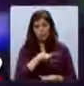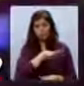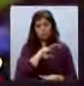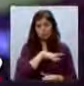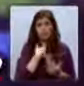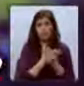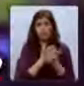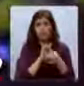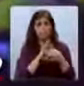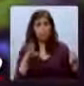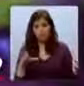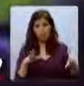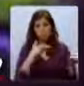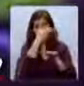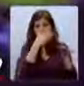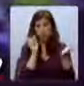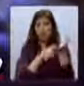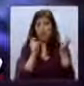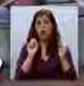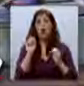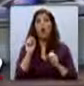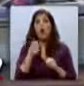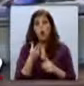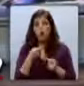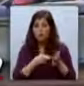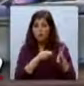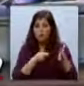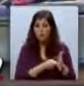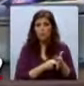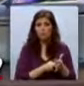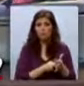relações cruciais com os Estados Unidos ou, no mínimo, que essas pressões não impeçam um mau acordo.